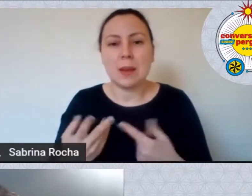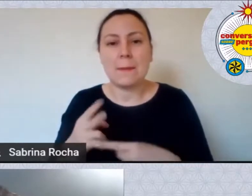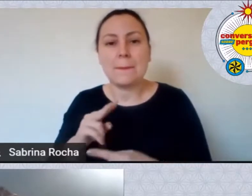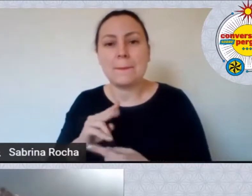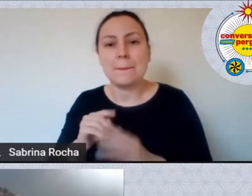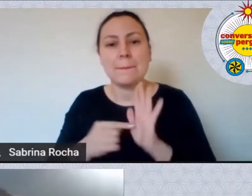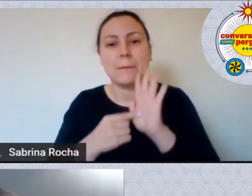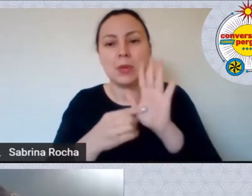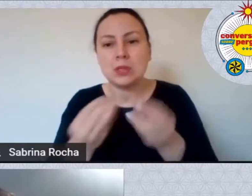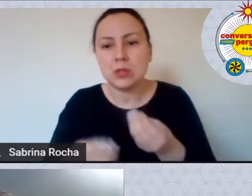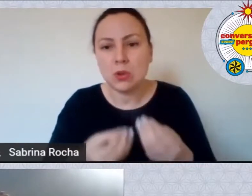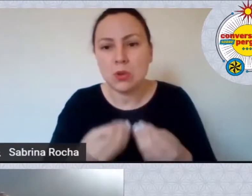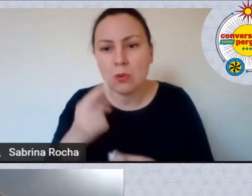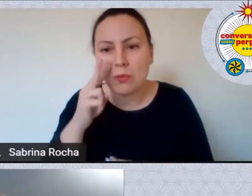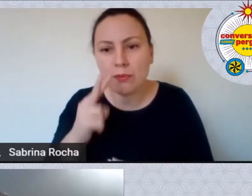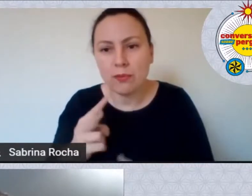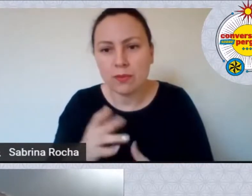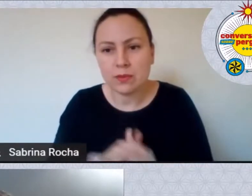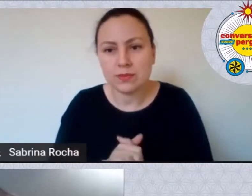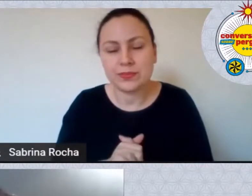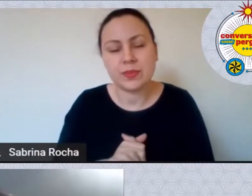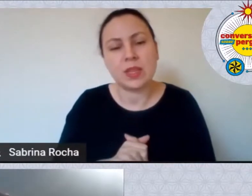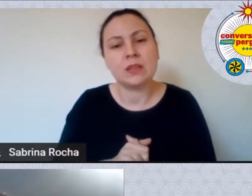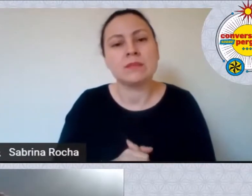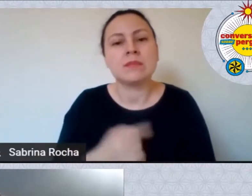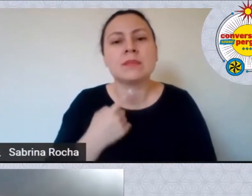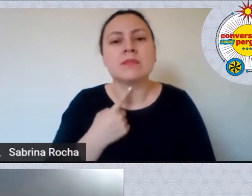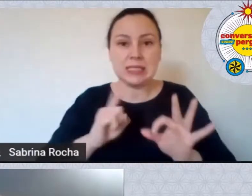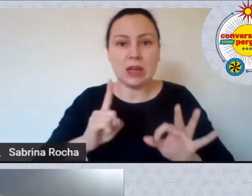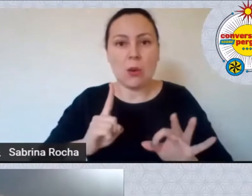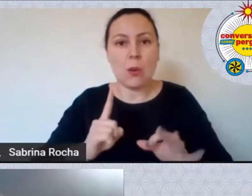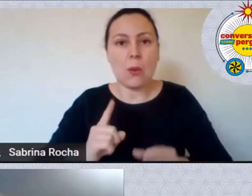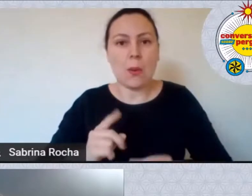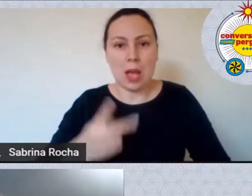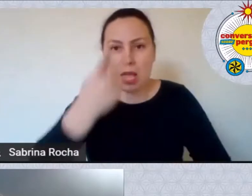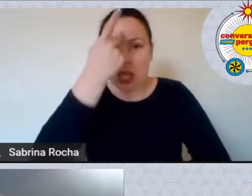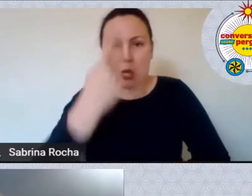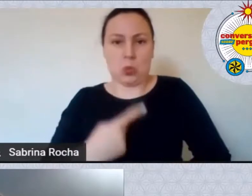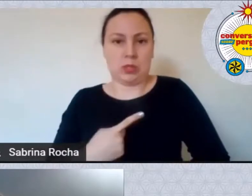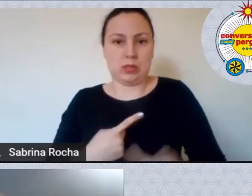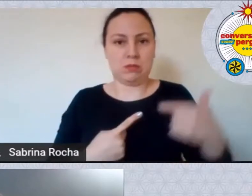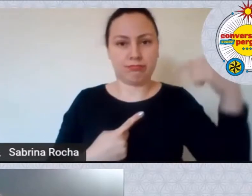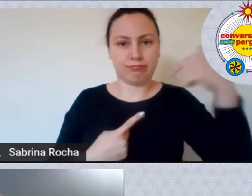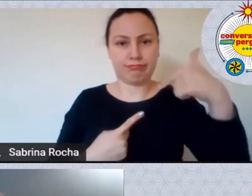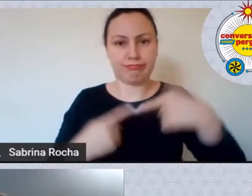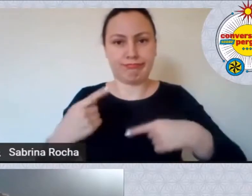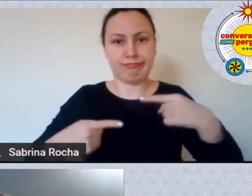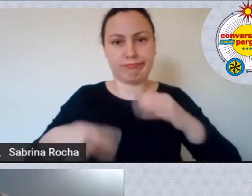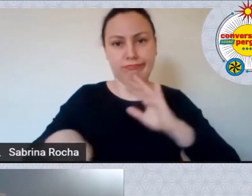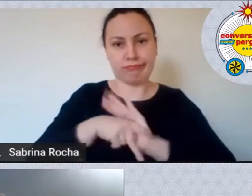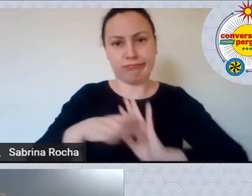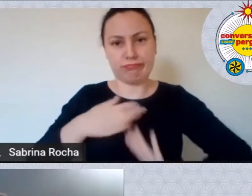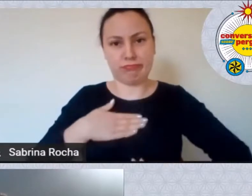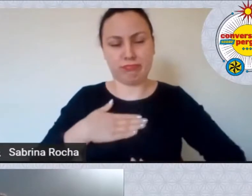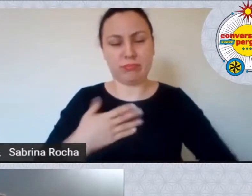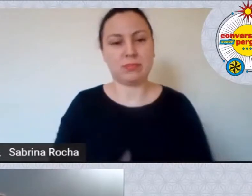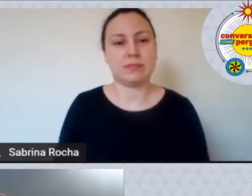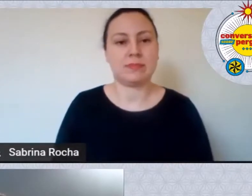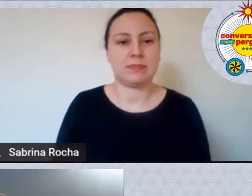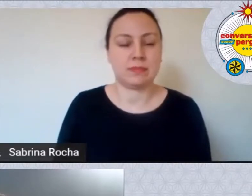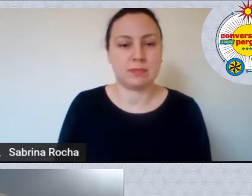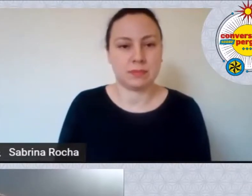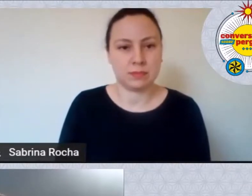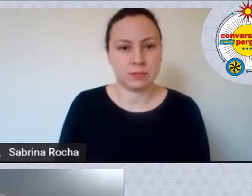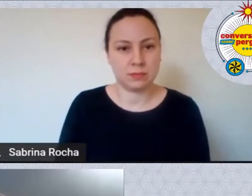história dos sonhos desejados, a história dos desejos desejados. Dunker, se somos todos principiantes nessa quarentena,